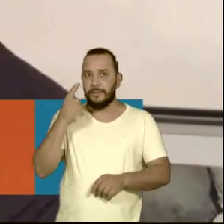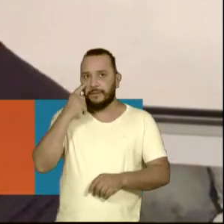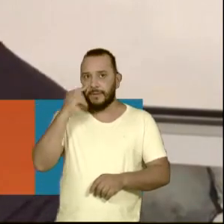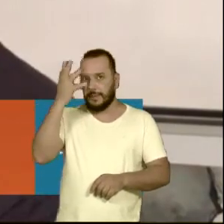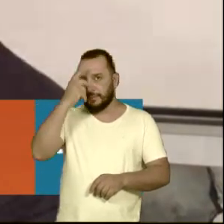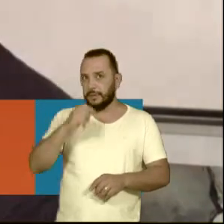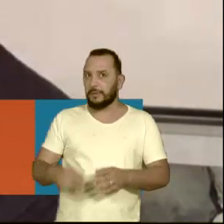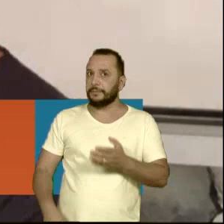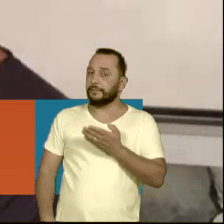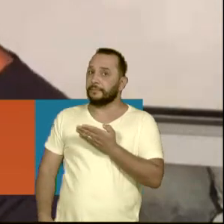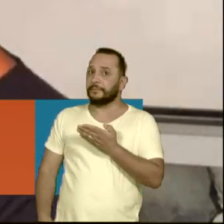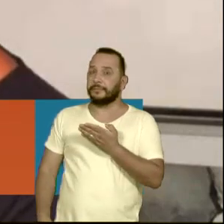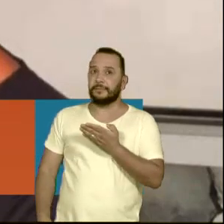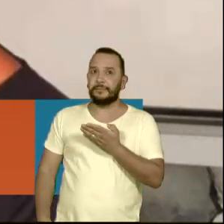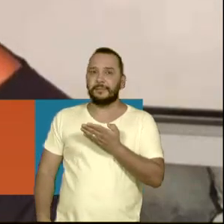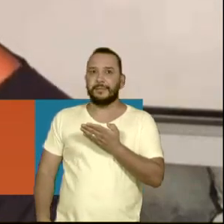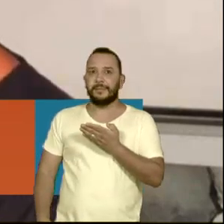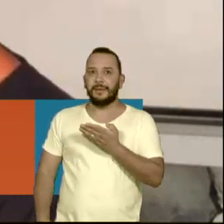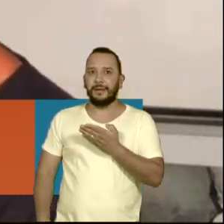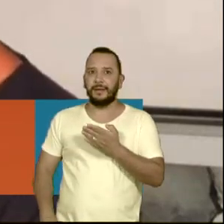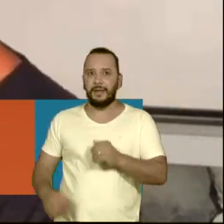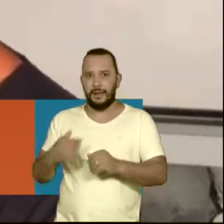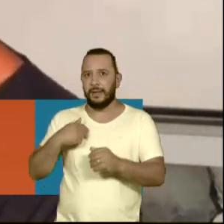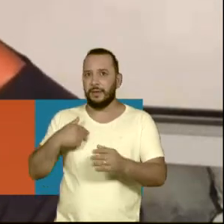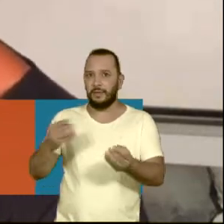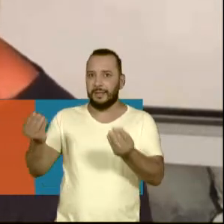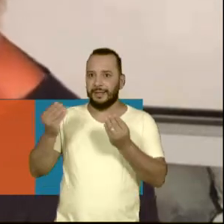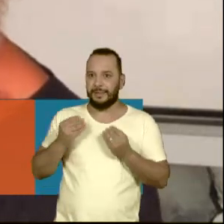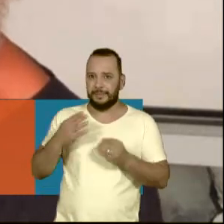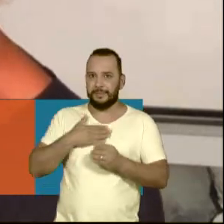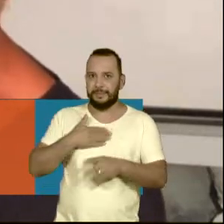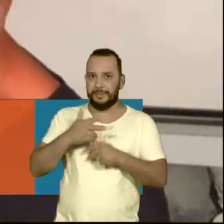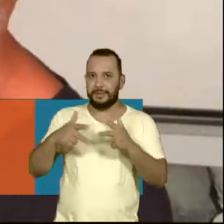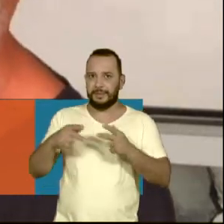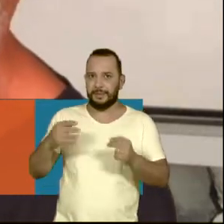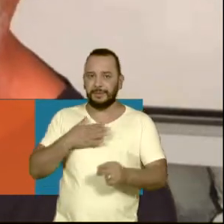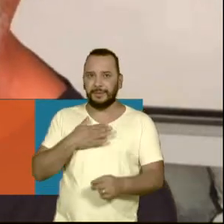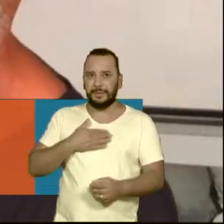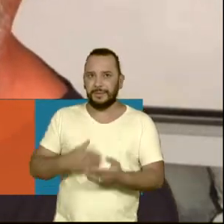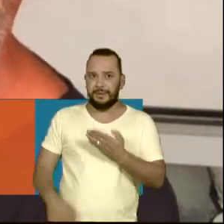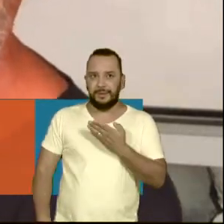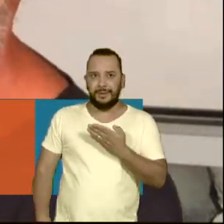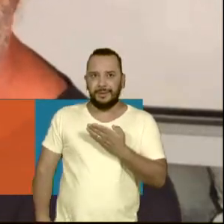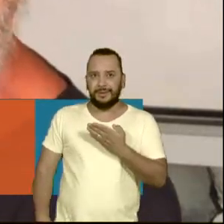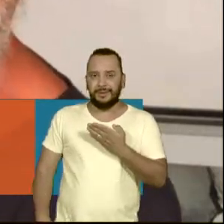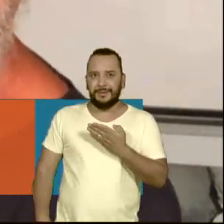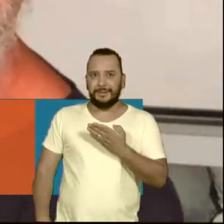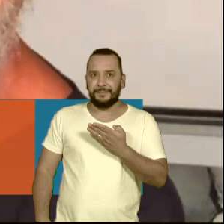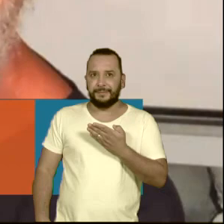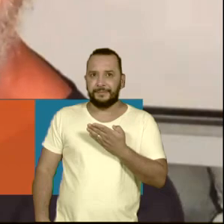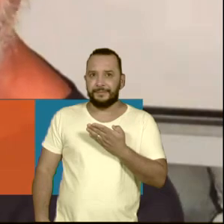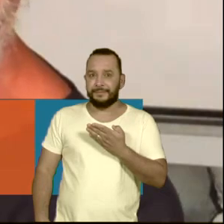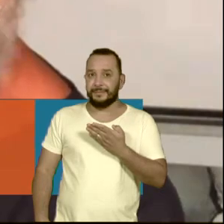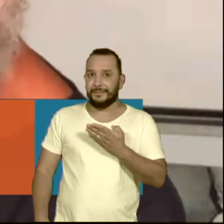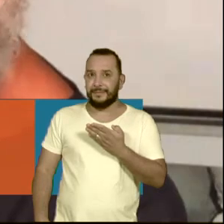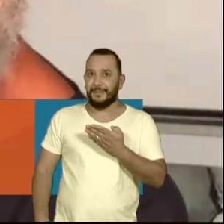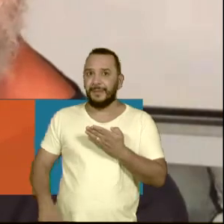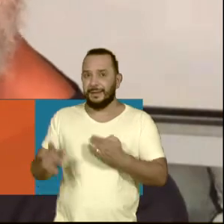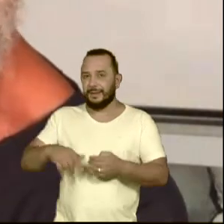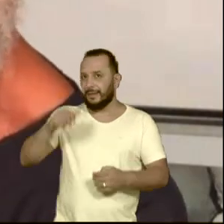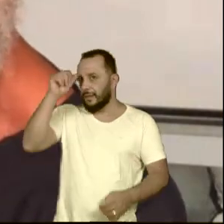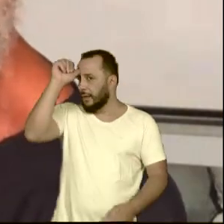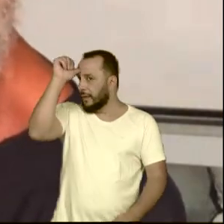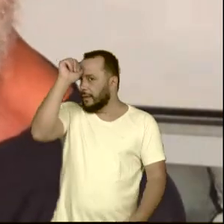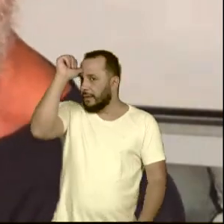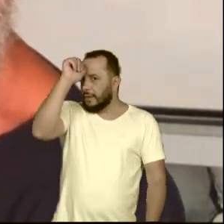bonitinho. Isso aqui, por exemplo. Isso aqui é coleção. Eu vou ganhando bonecos das pessoas. Ah, está em quatro. Está bonitinho. Eu acho que esse é um boneco indiano.